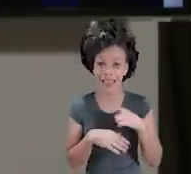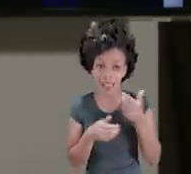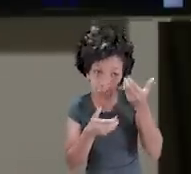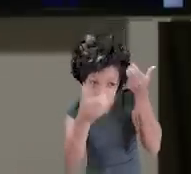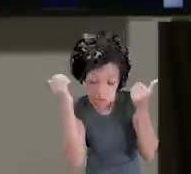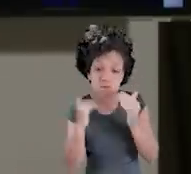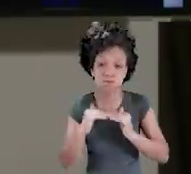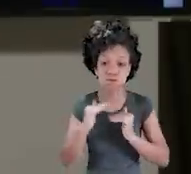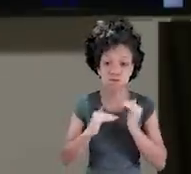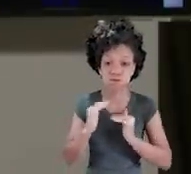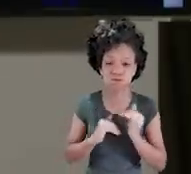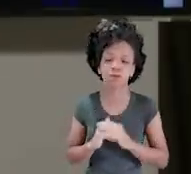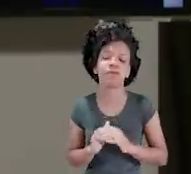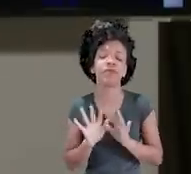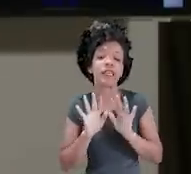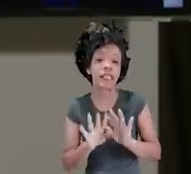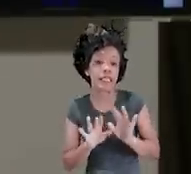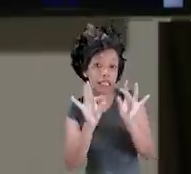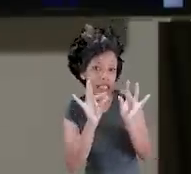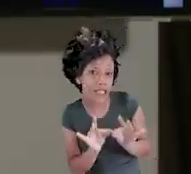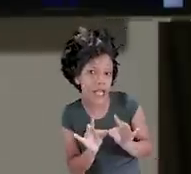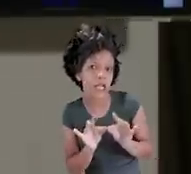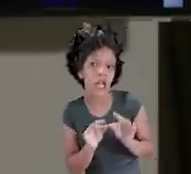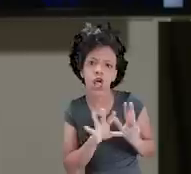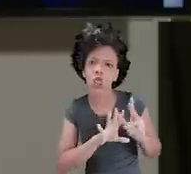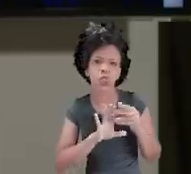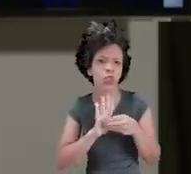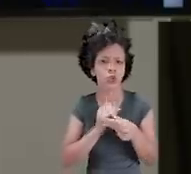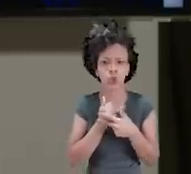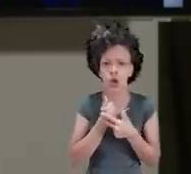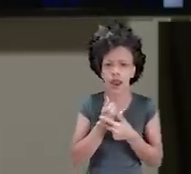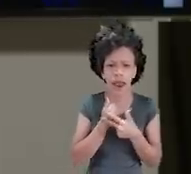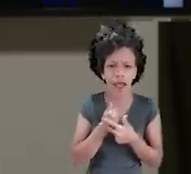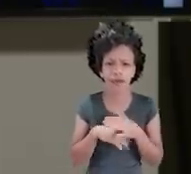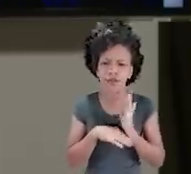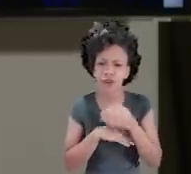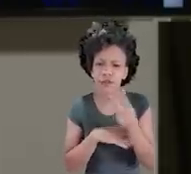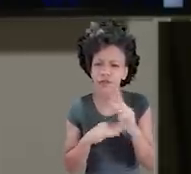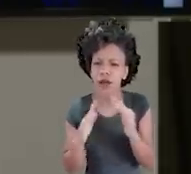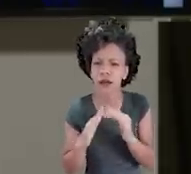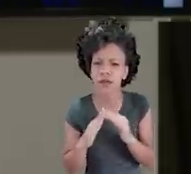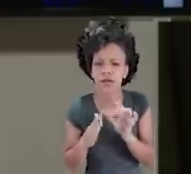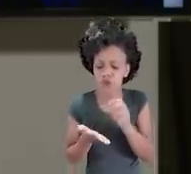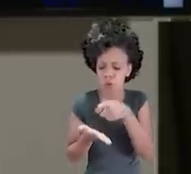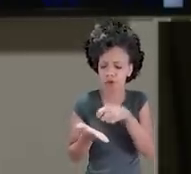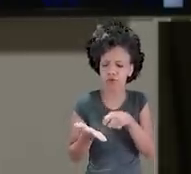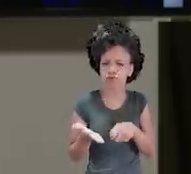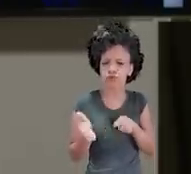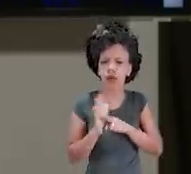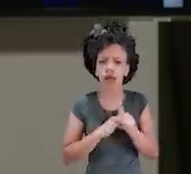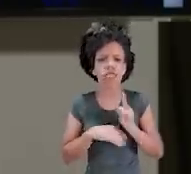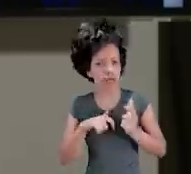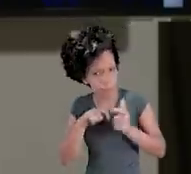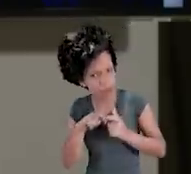serve direitinho para você. E detalhe, você faz tudo online, tratamento online, direto da sua casa. Você só preenche um questionário, vai ter um médico